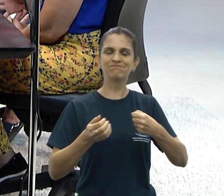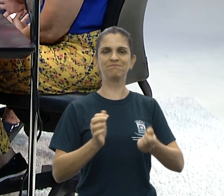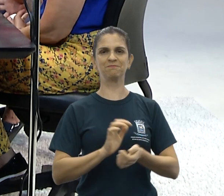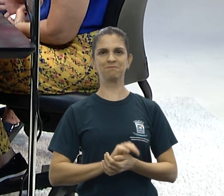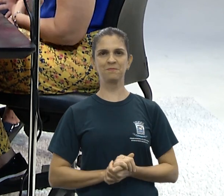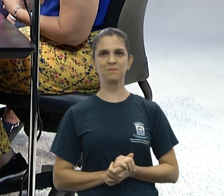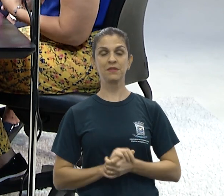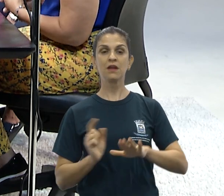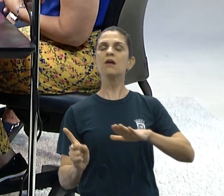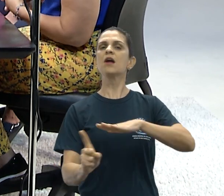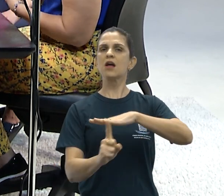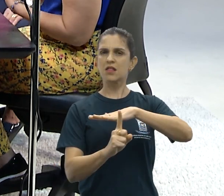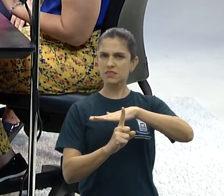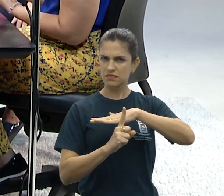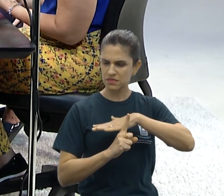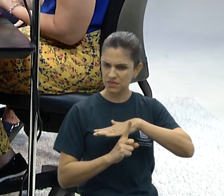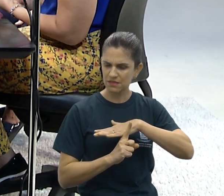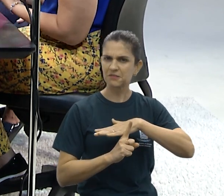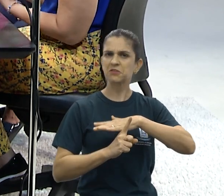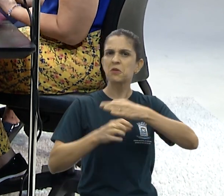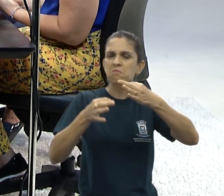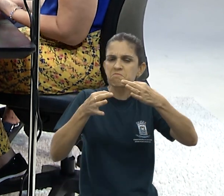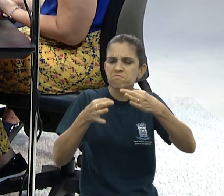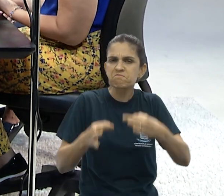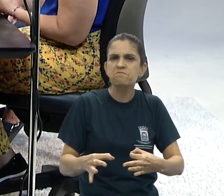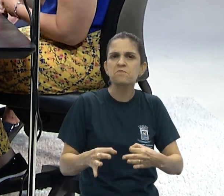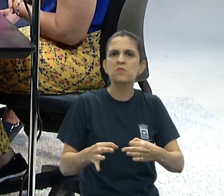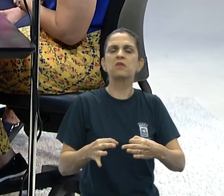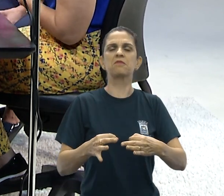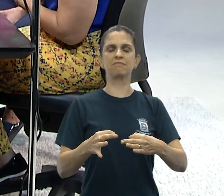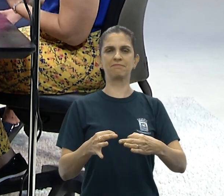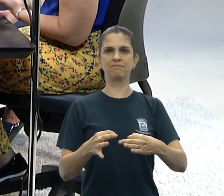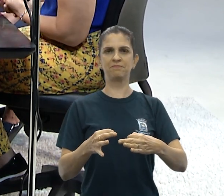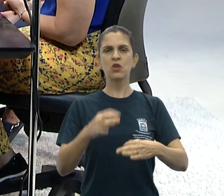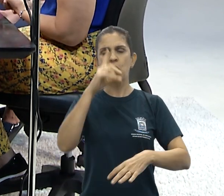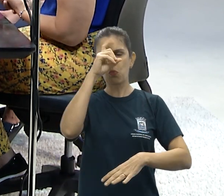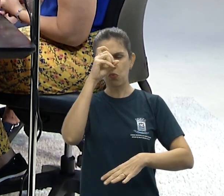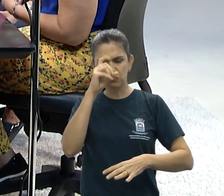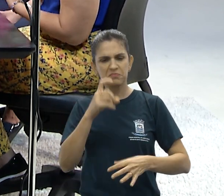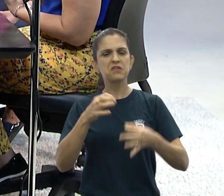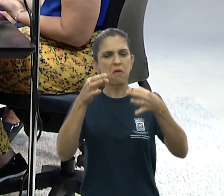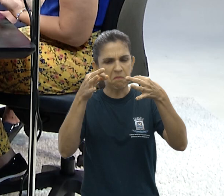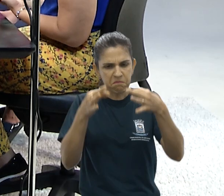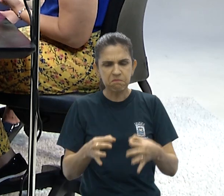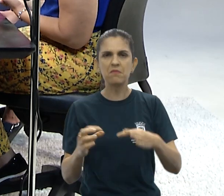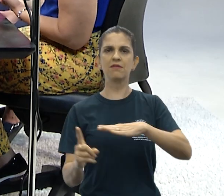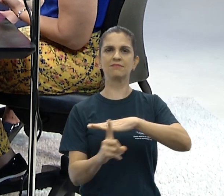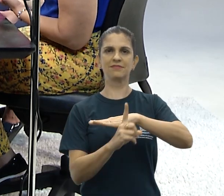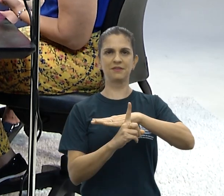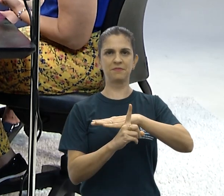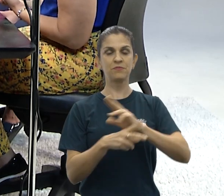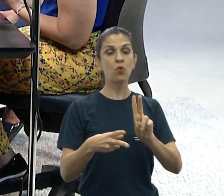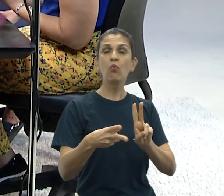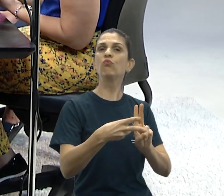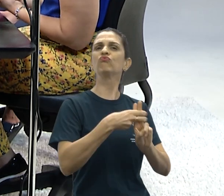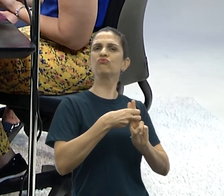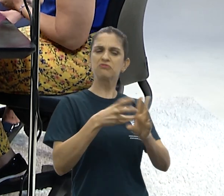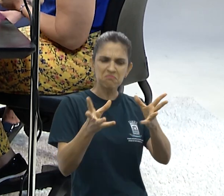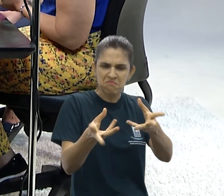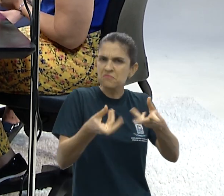ao atendimento dos profissionais e do hospital, é maravilhoso. O SUS é maravilhoso.